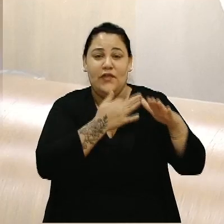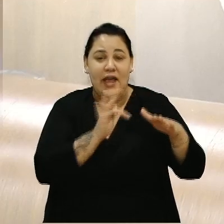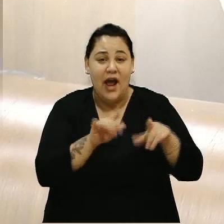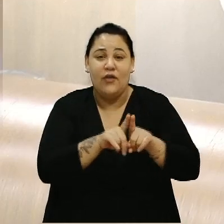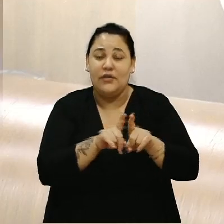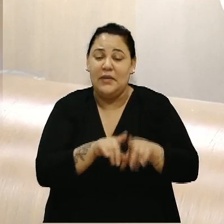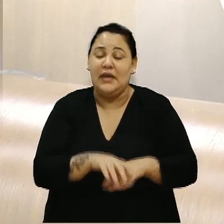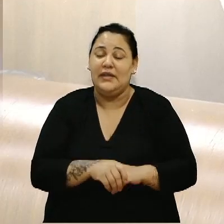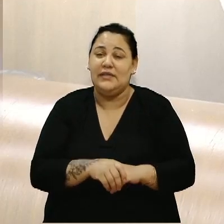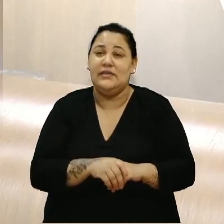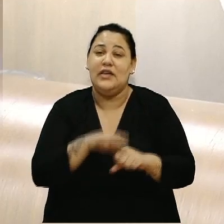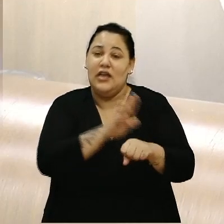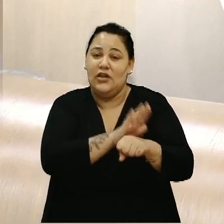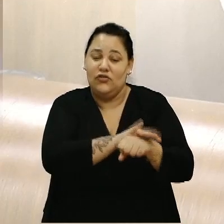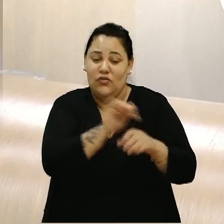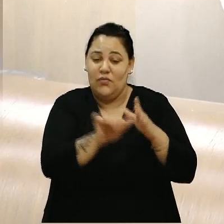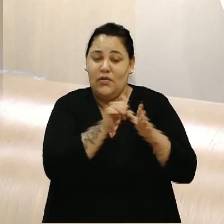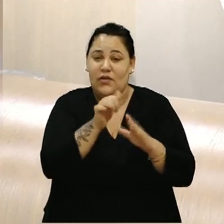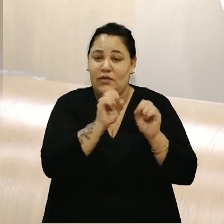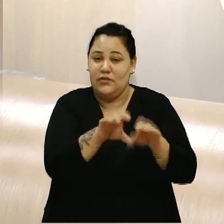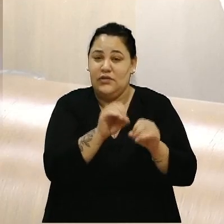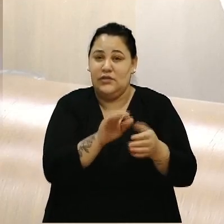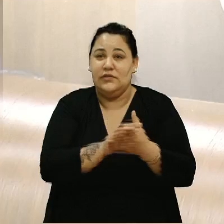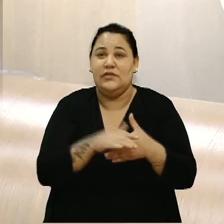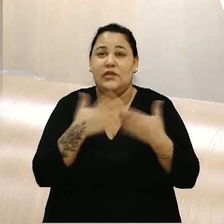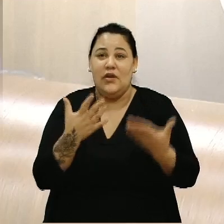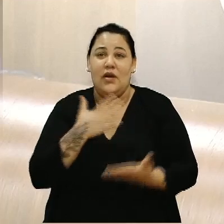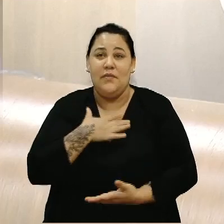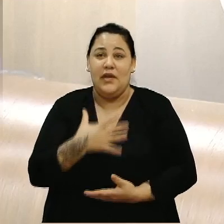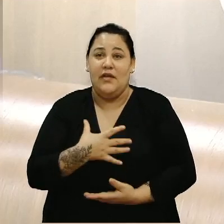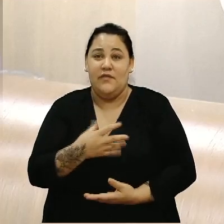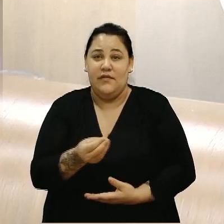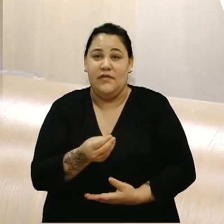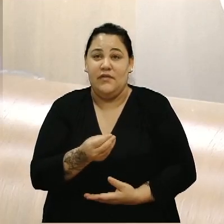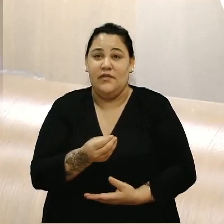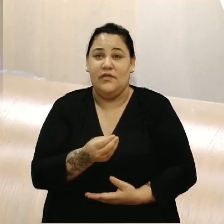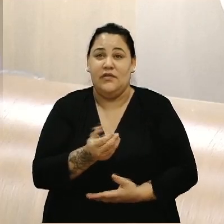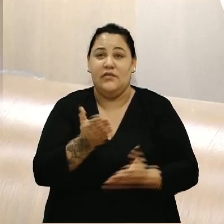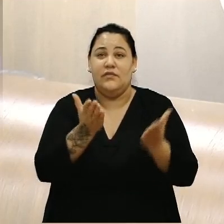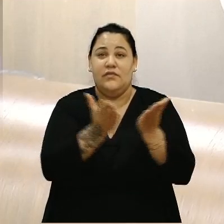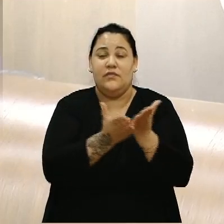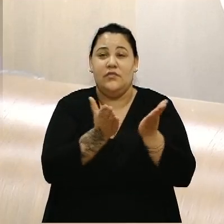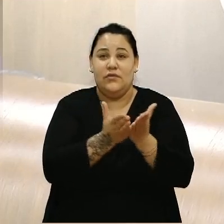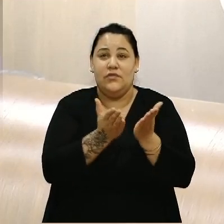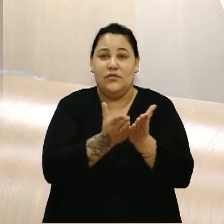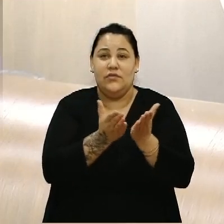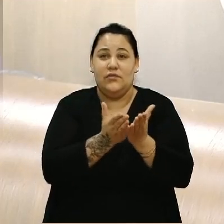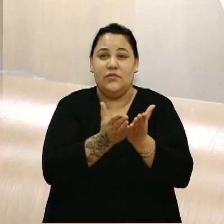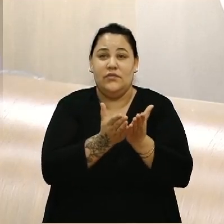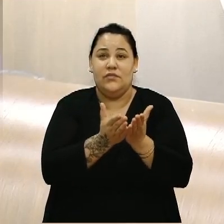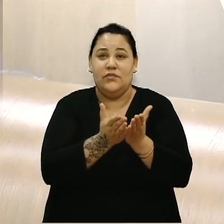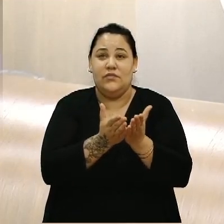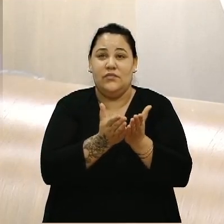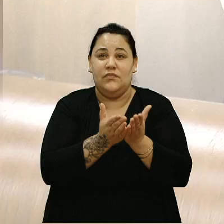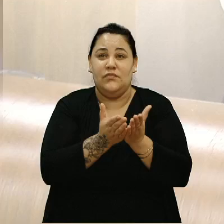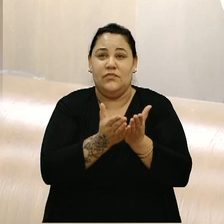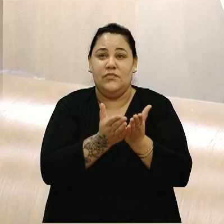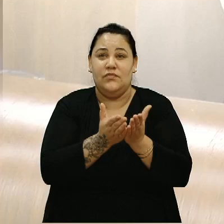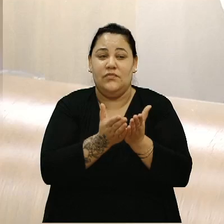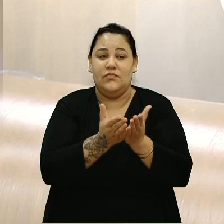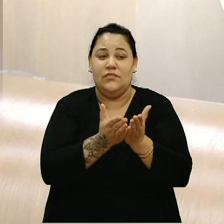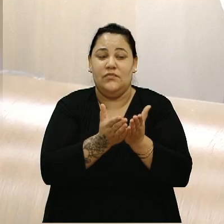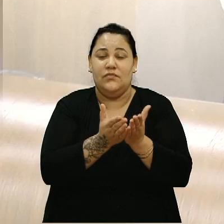e ajudou a melhorar a educação. Então, minha filha estuda na URGS, em Porto Alegre, gasta R$1 e pouco